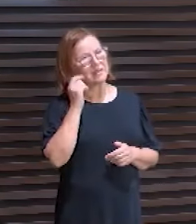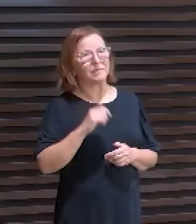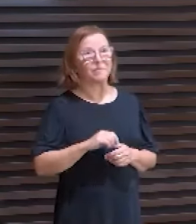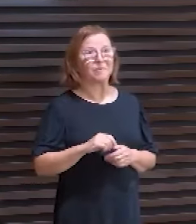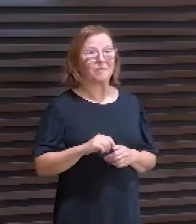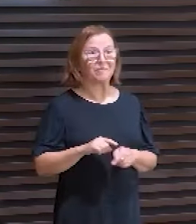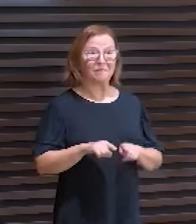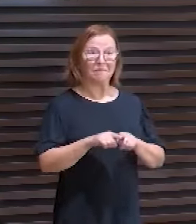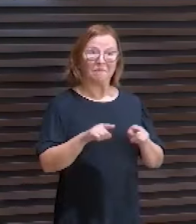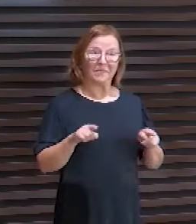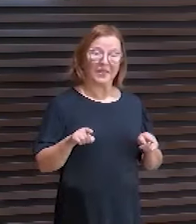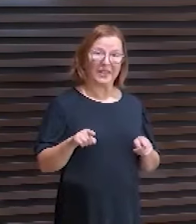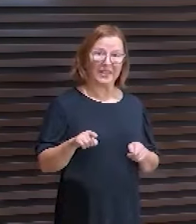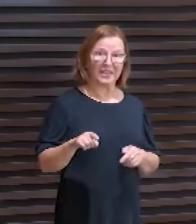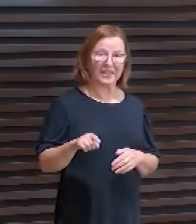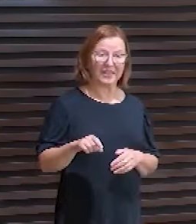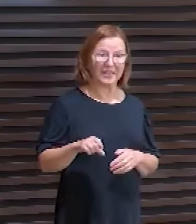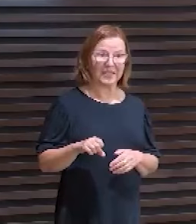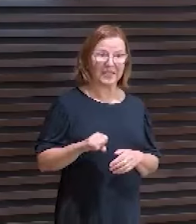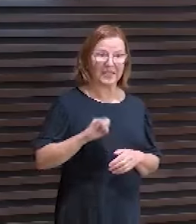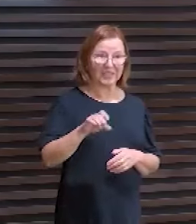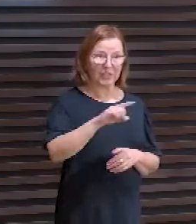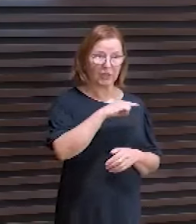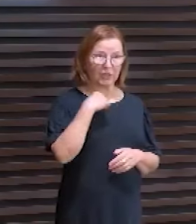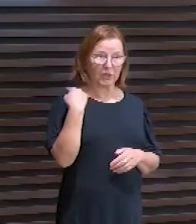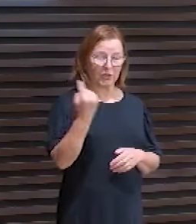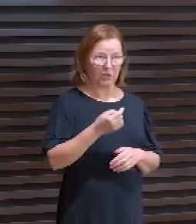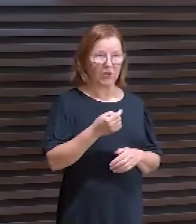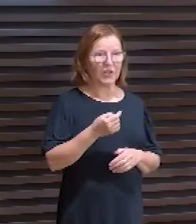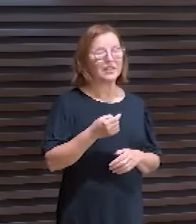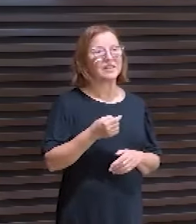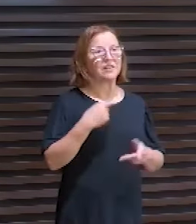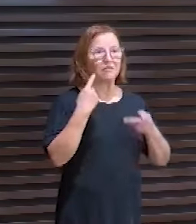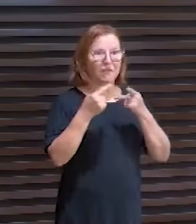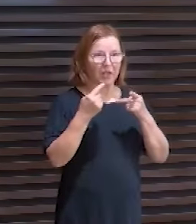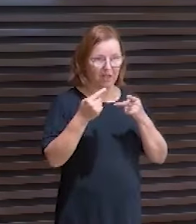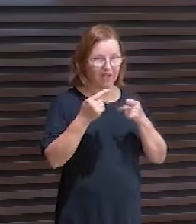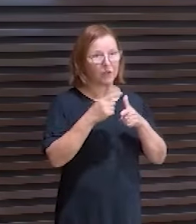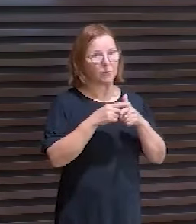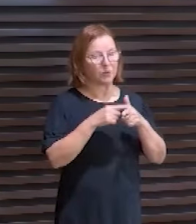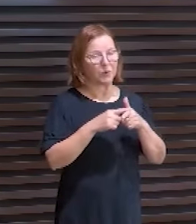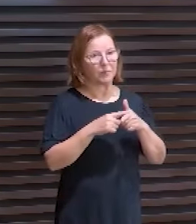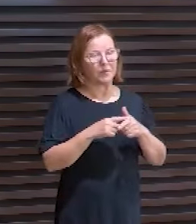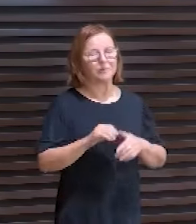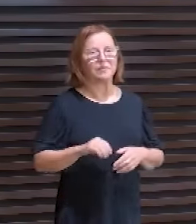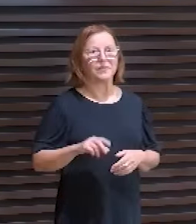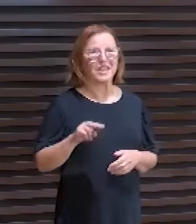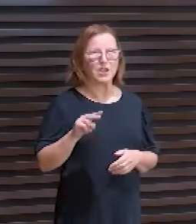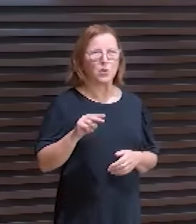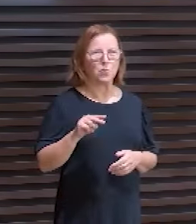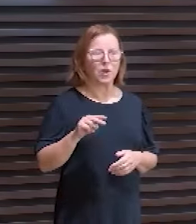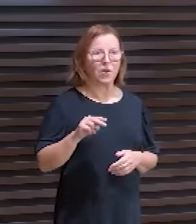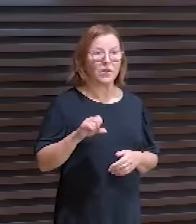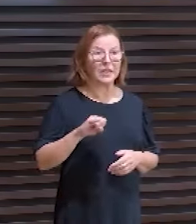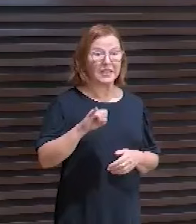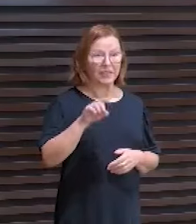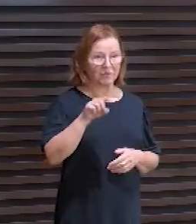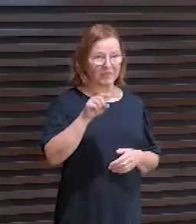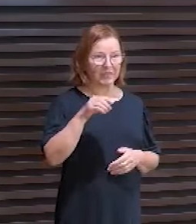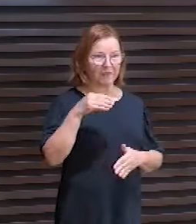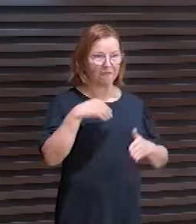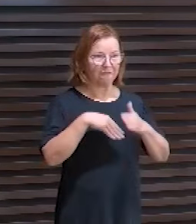nome pro problema fica mais fácil o tratamento é ou não é você vai no médico quando ele não sabe qual é a